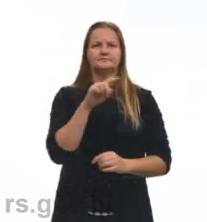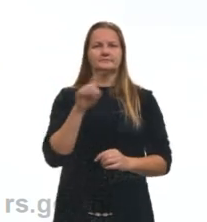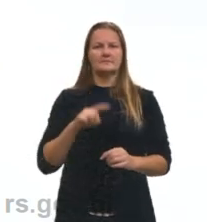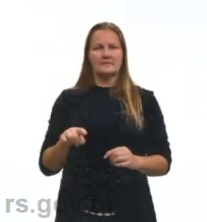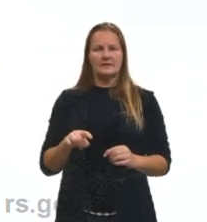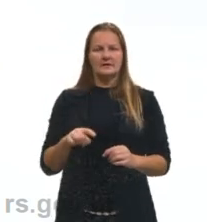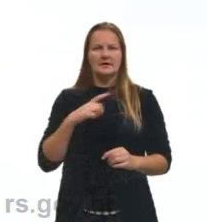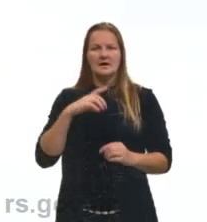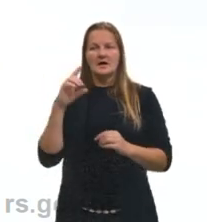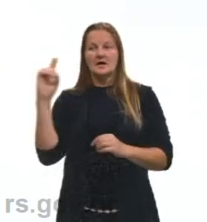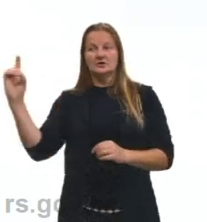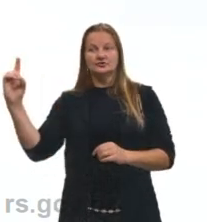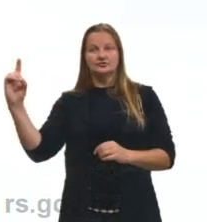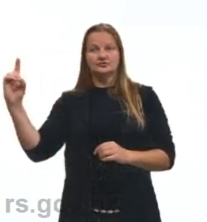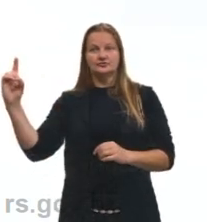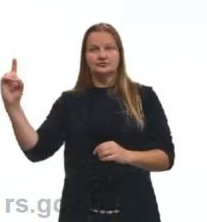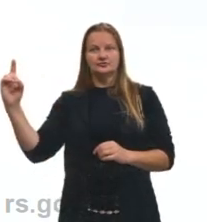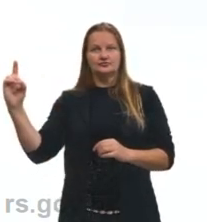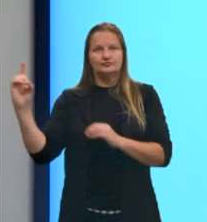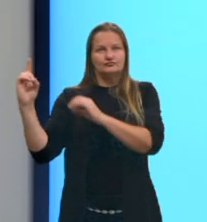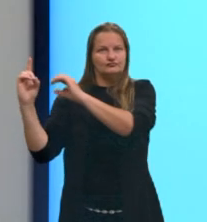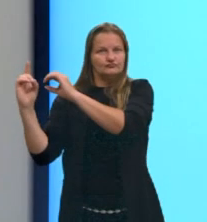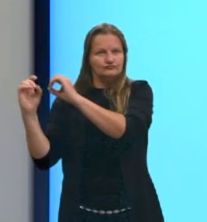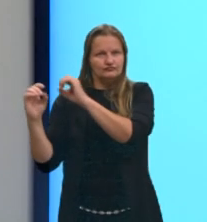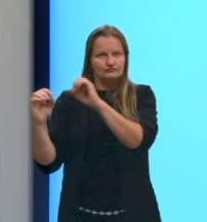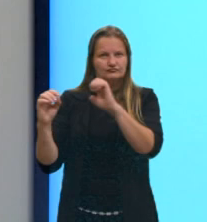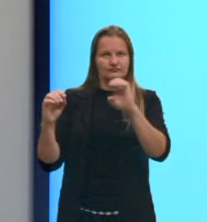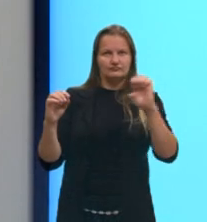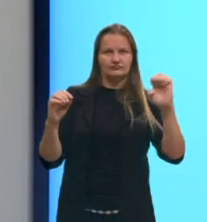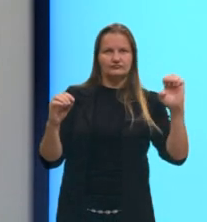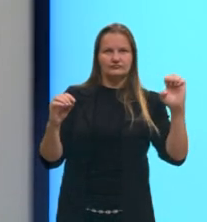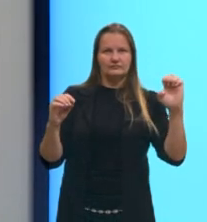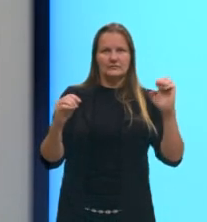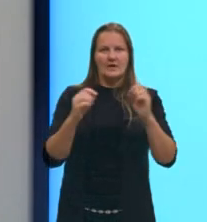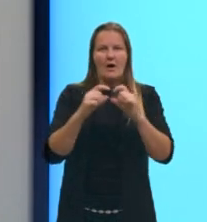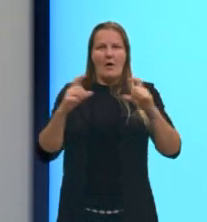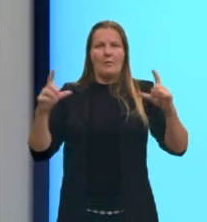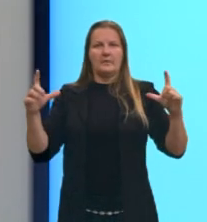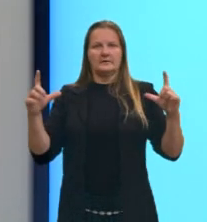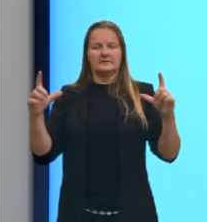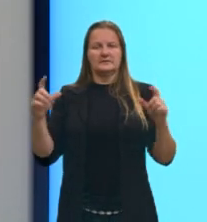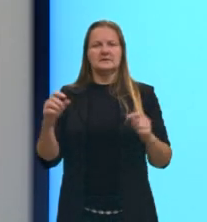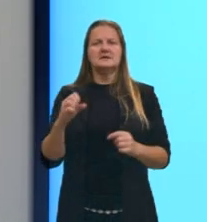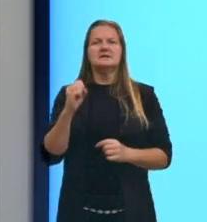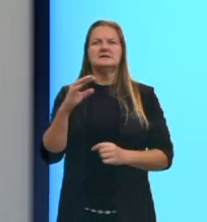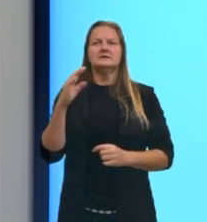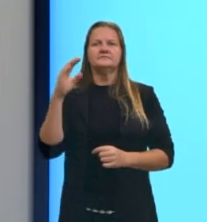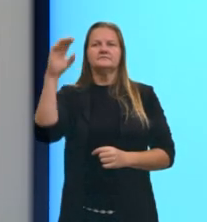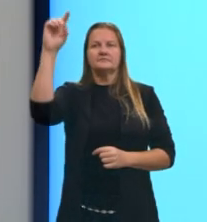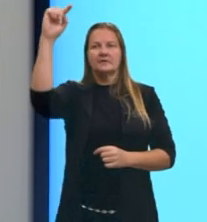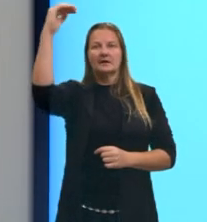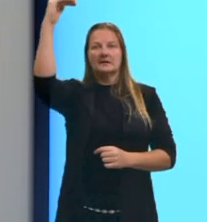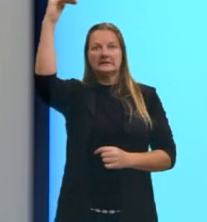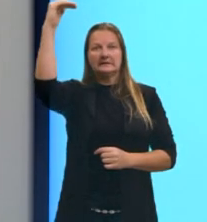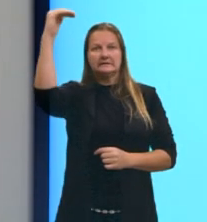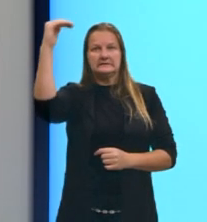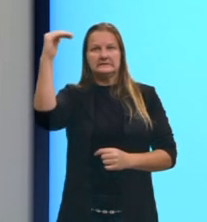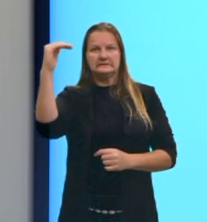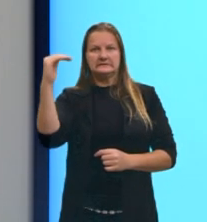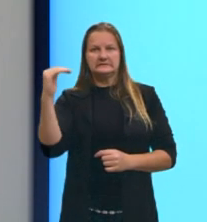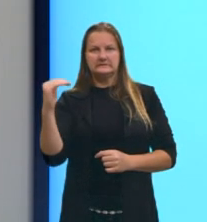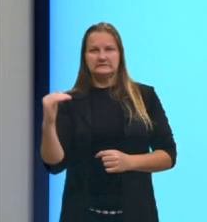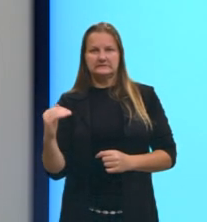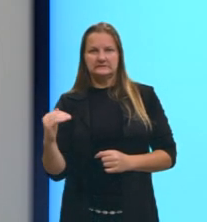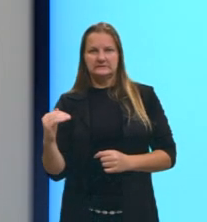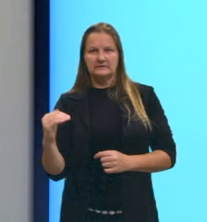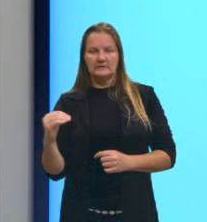vai dar direita para esquerda esse raio aumento conforme a tabela vai de cima para baixo esse